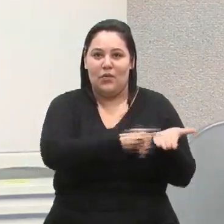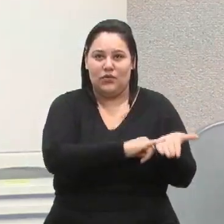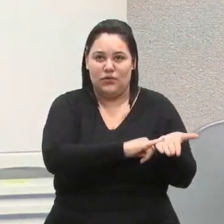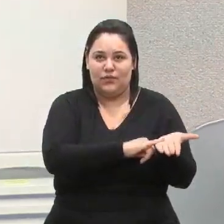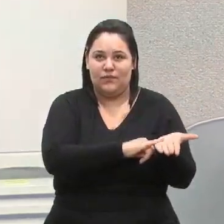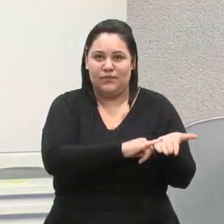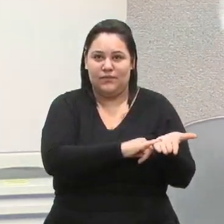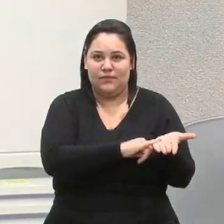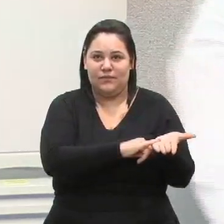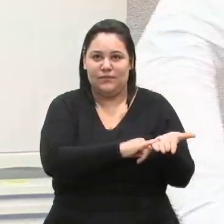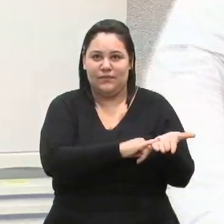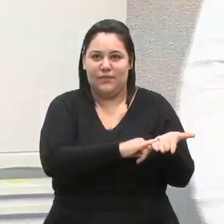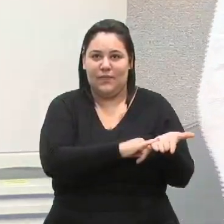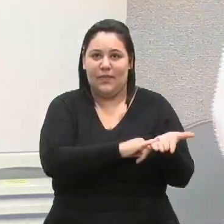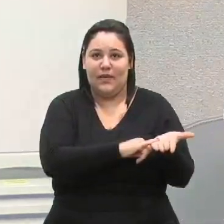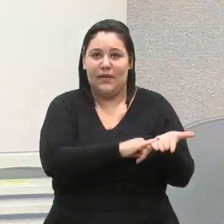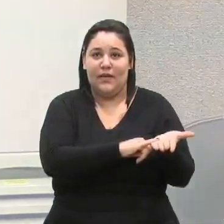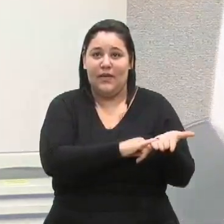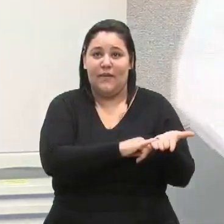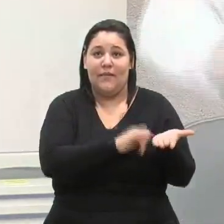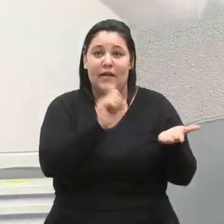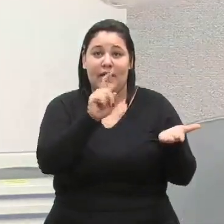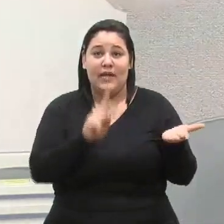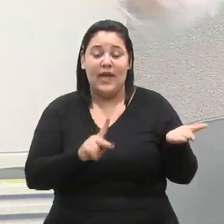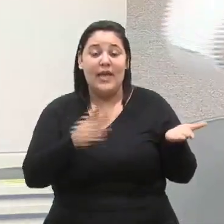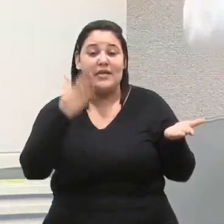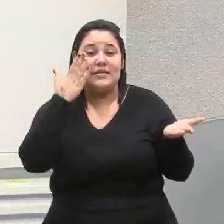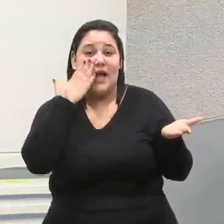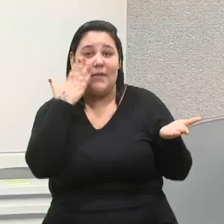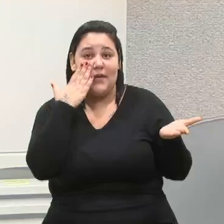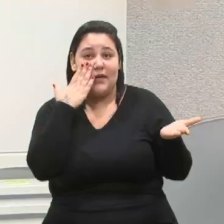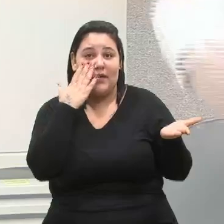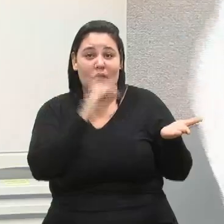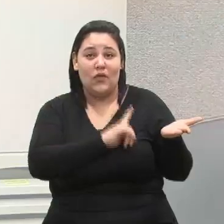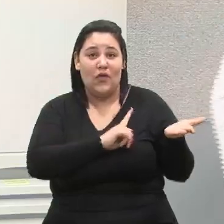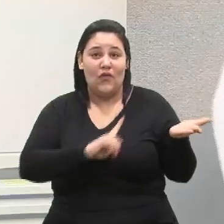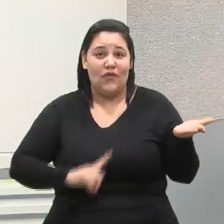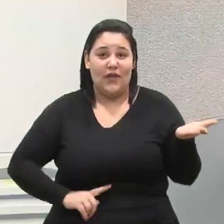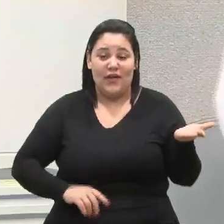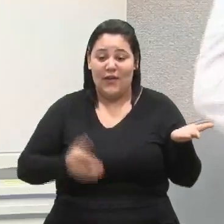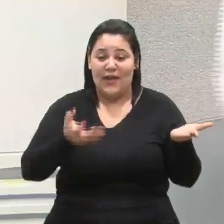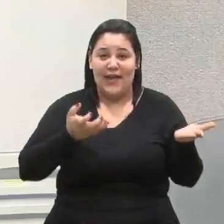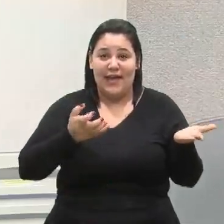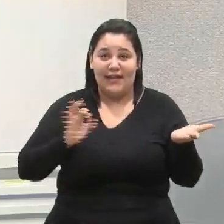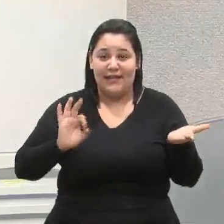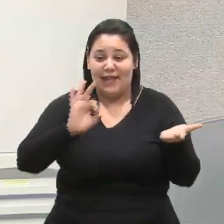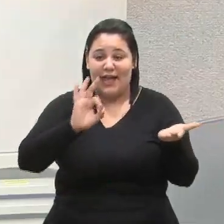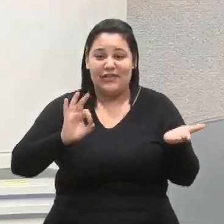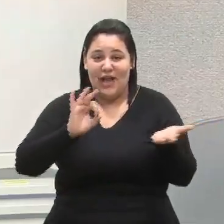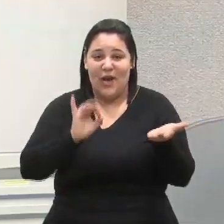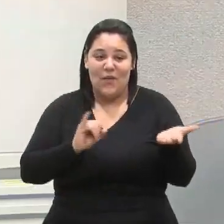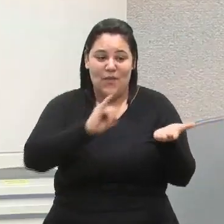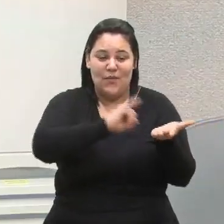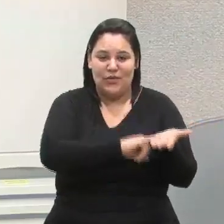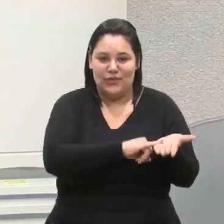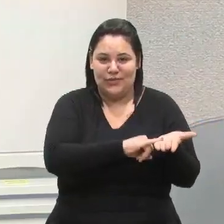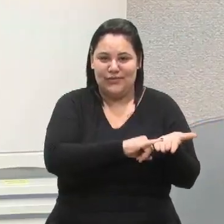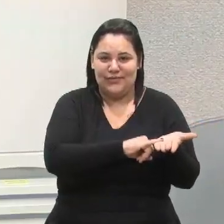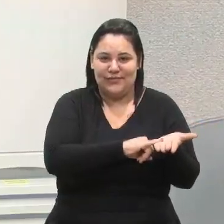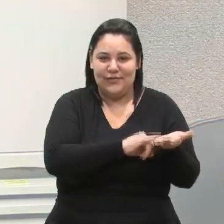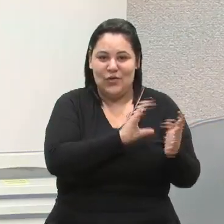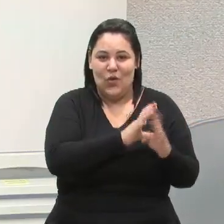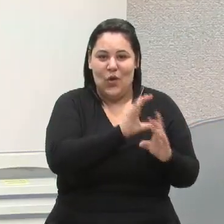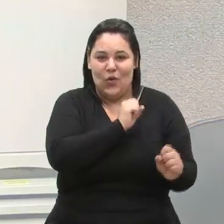desculpa, tem que ser para vocês, quem sabe o governo vai querer taxar o imposto de renda sobre o faturamento bruto